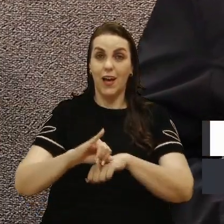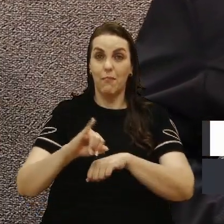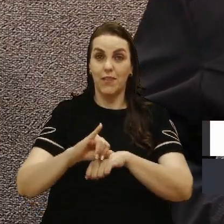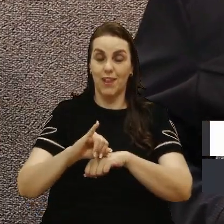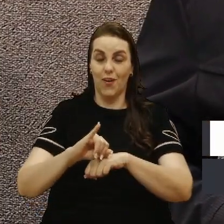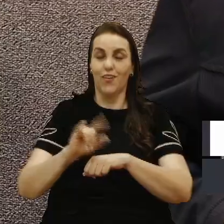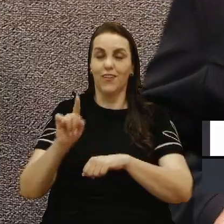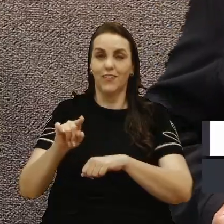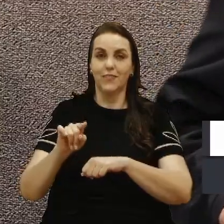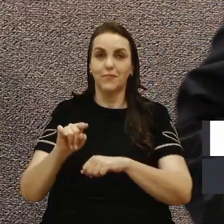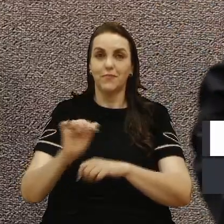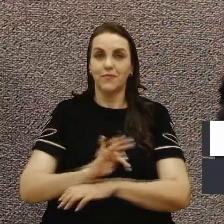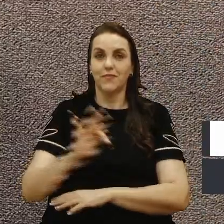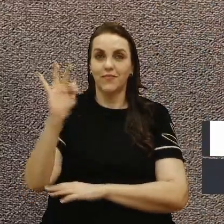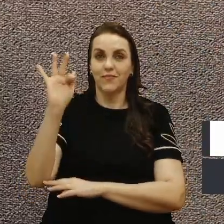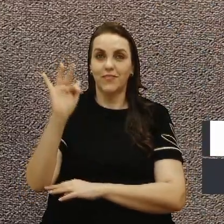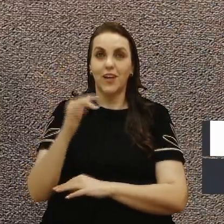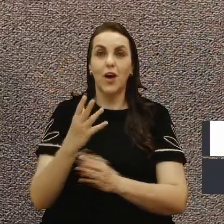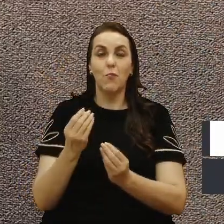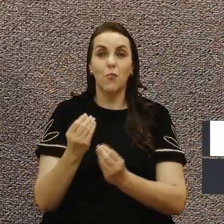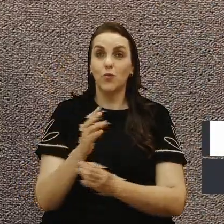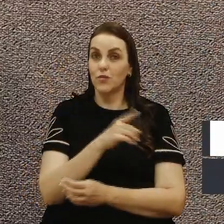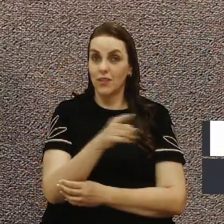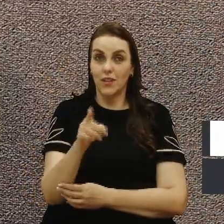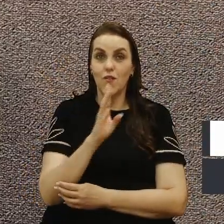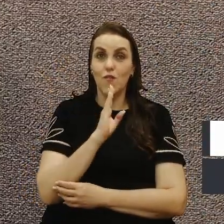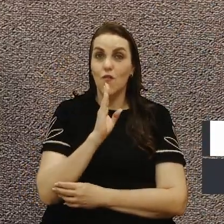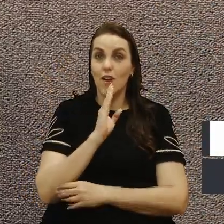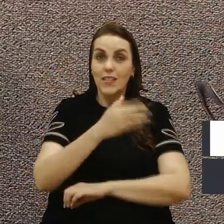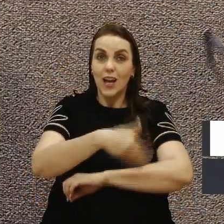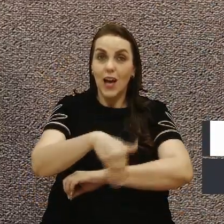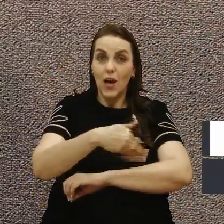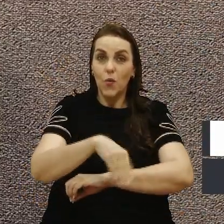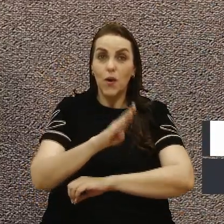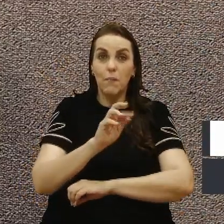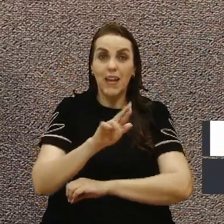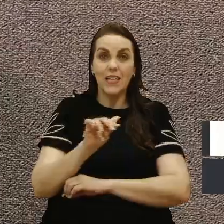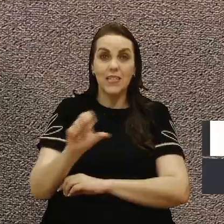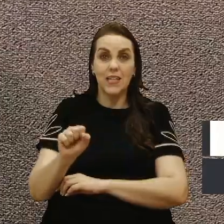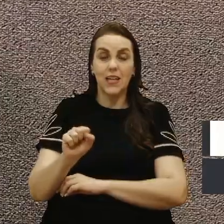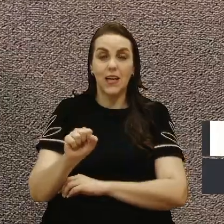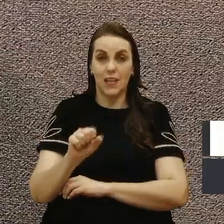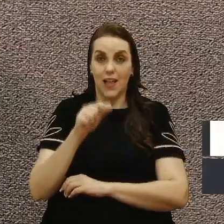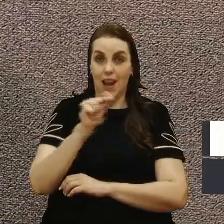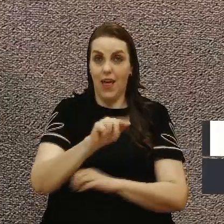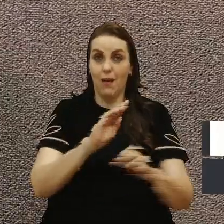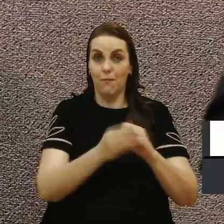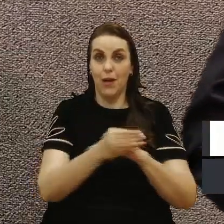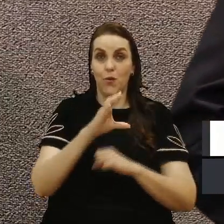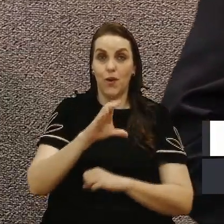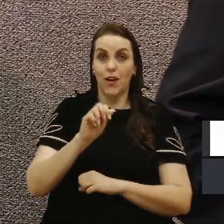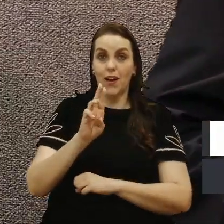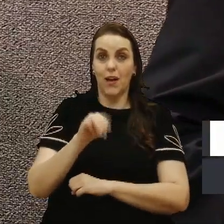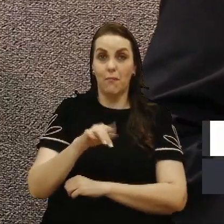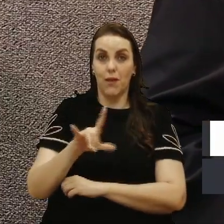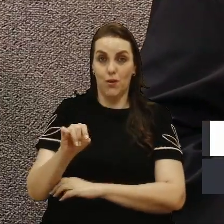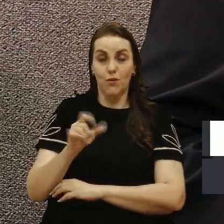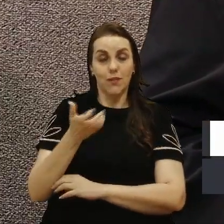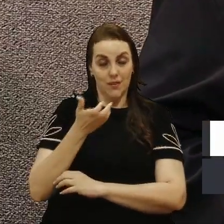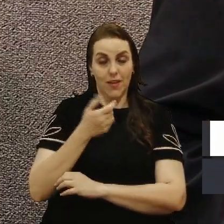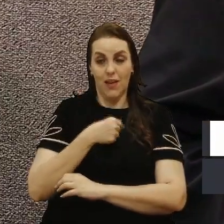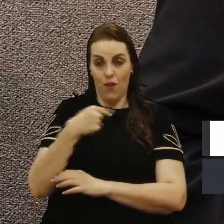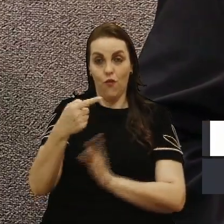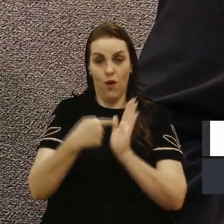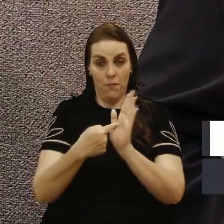federal, mas que muitos não conhecem a Rua Brasília do Carmelo. Se quiserem, nós podemos lá e apresentar para os